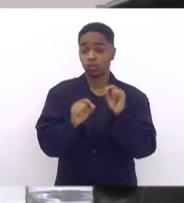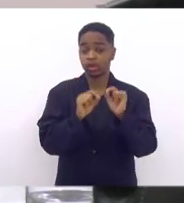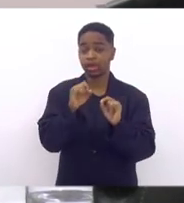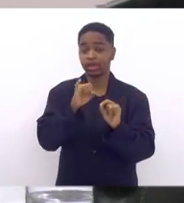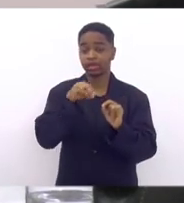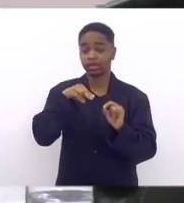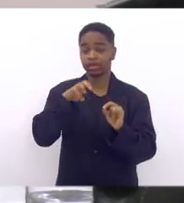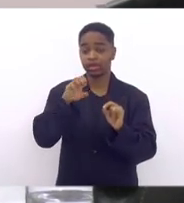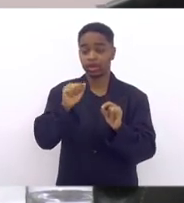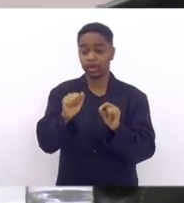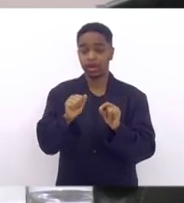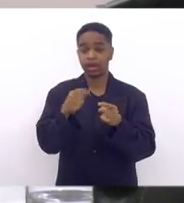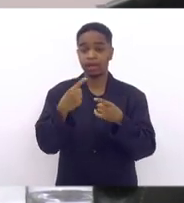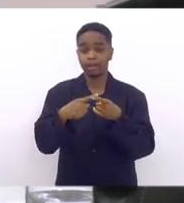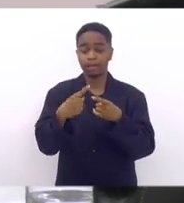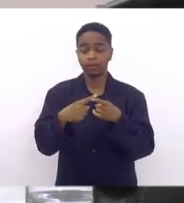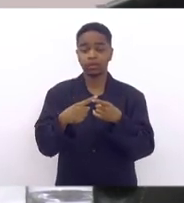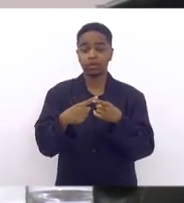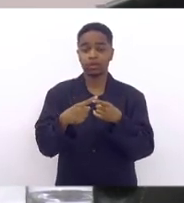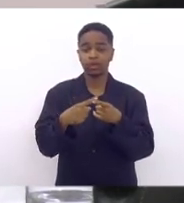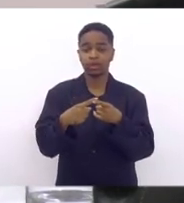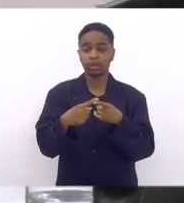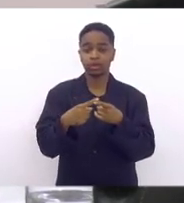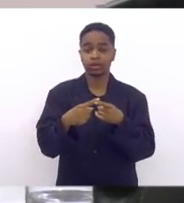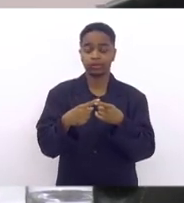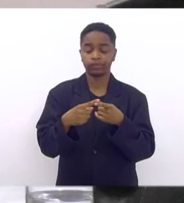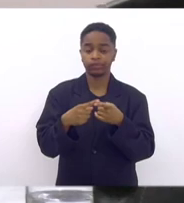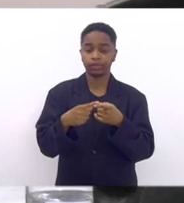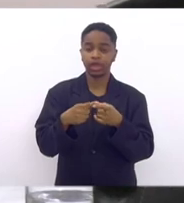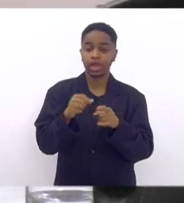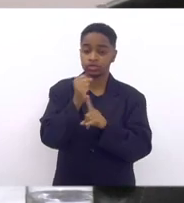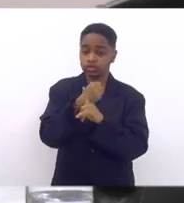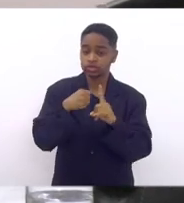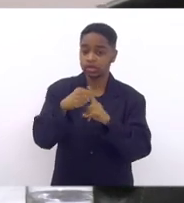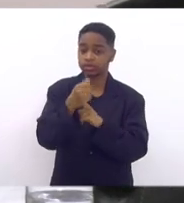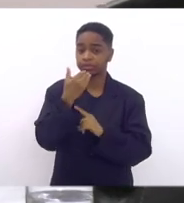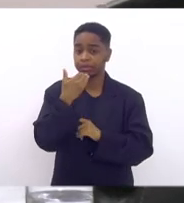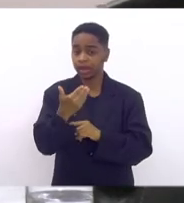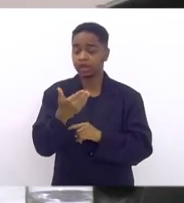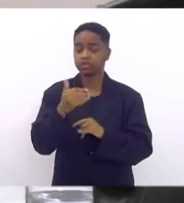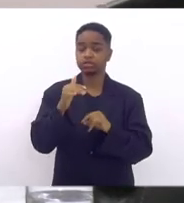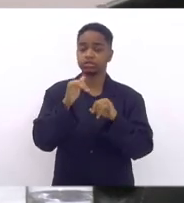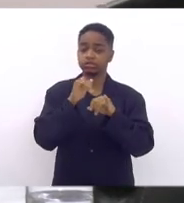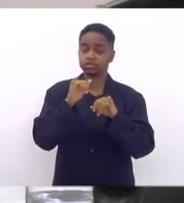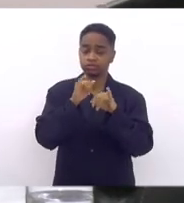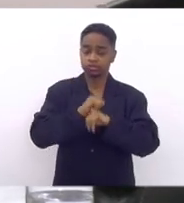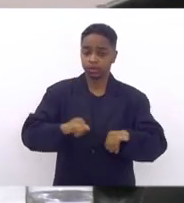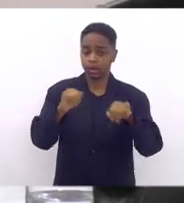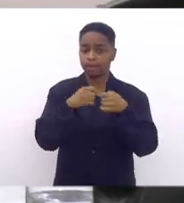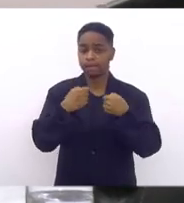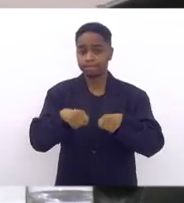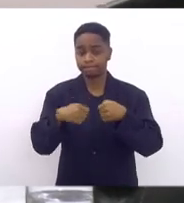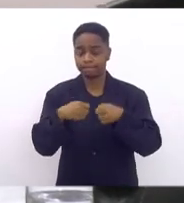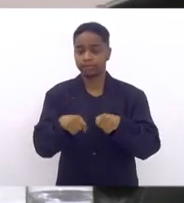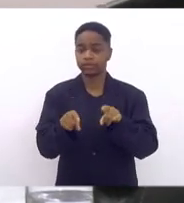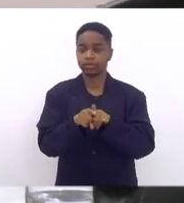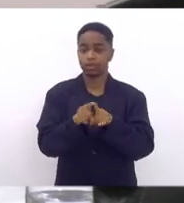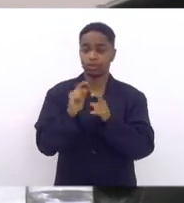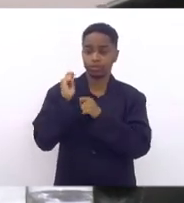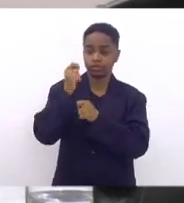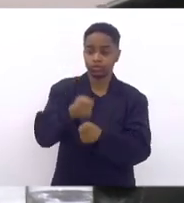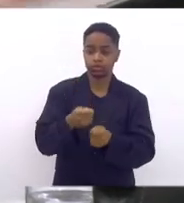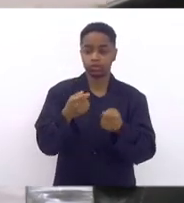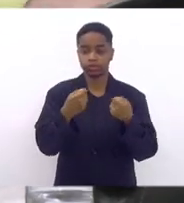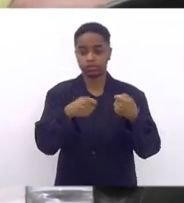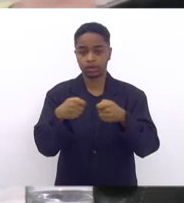das des embarcações que a imprensa bate a sociedade bate os órgãos ambientais batem o pescador bate todo bate